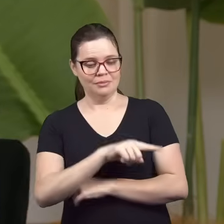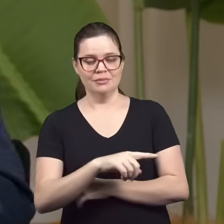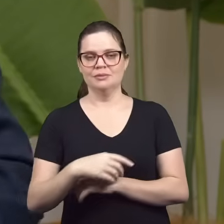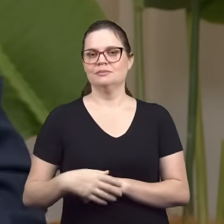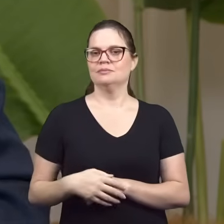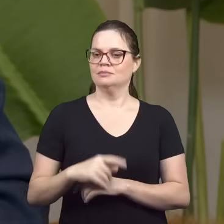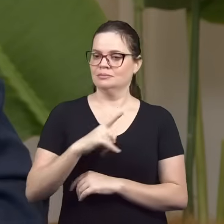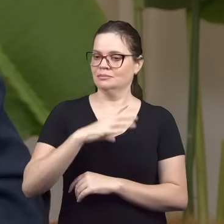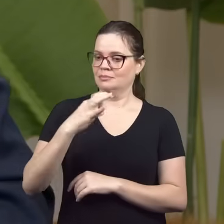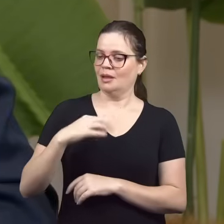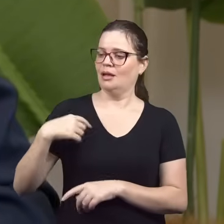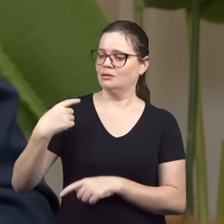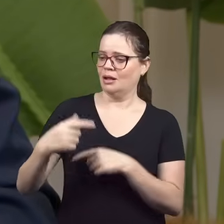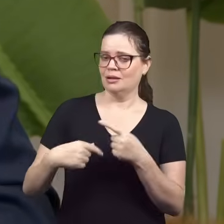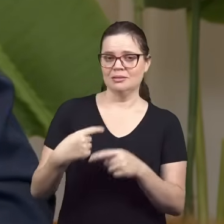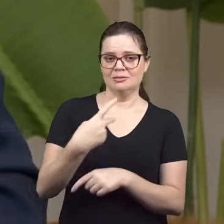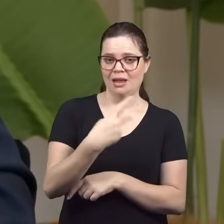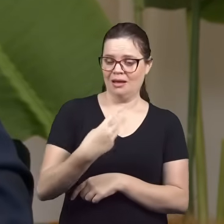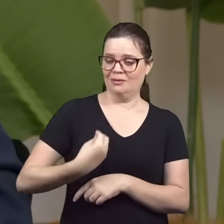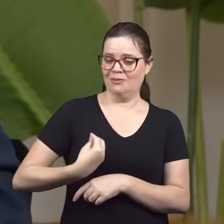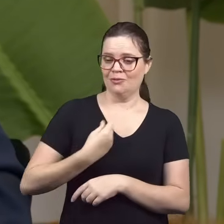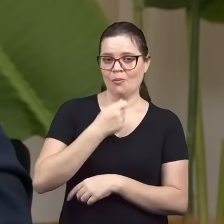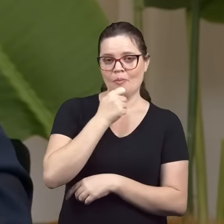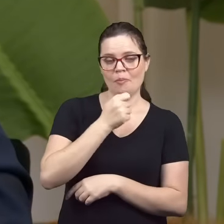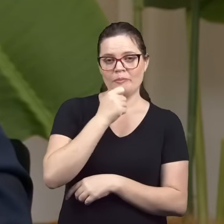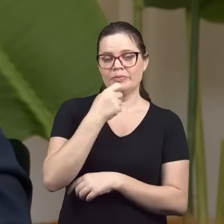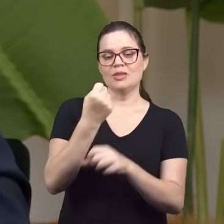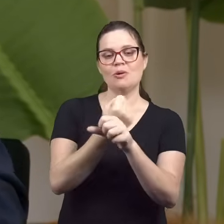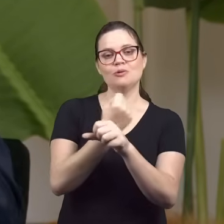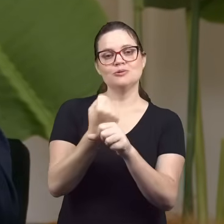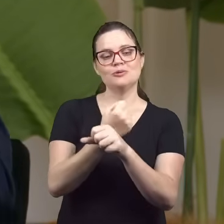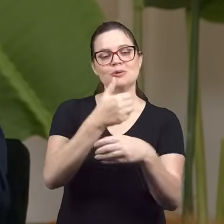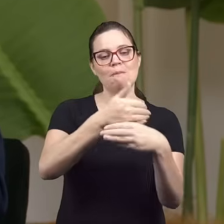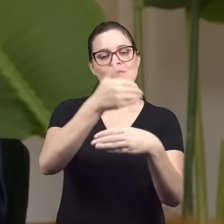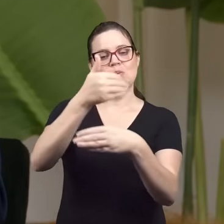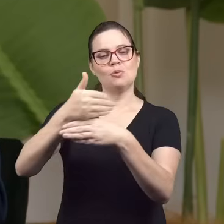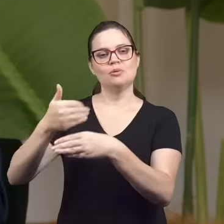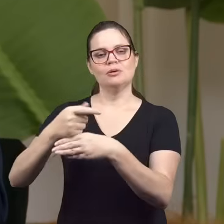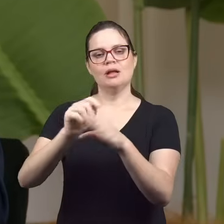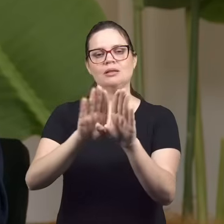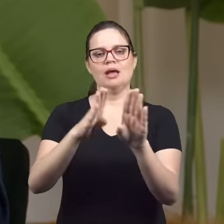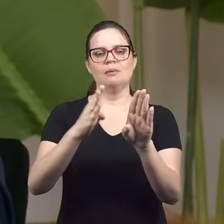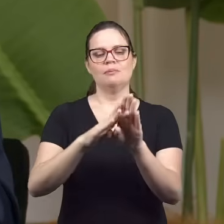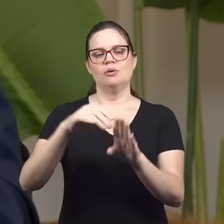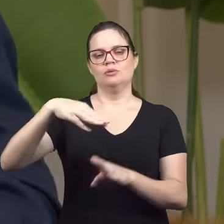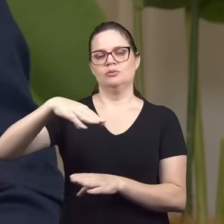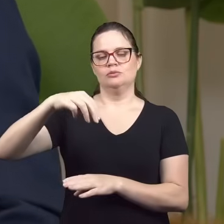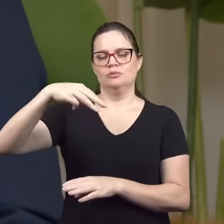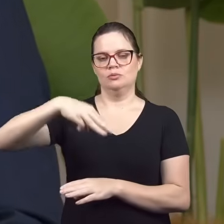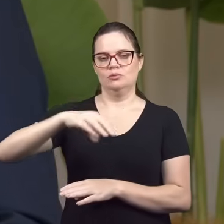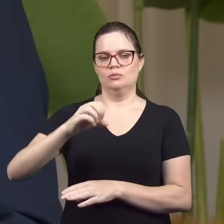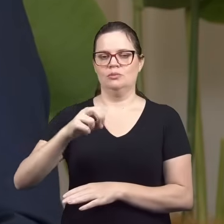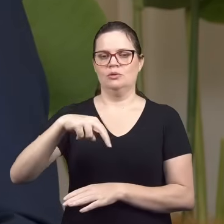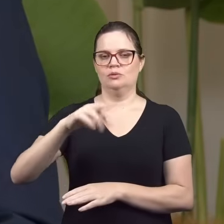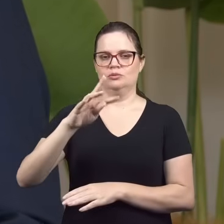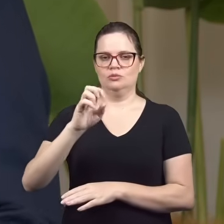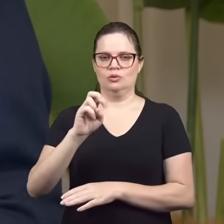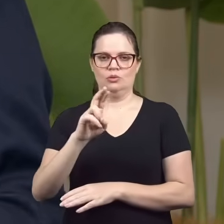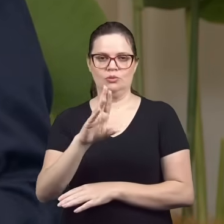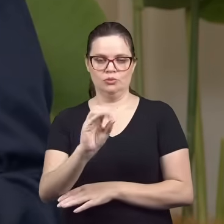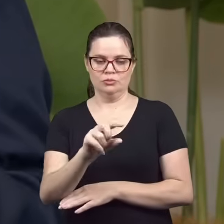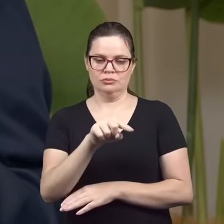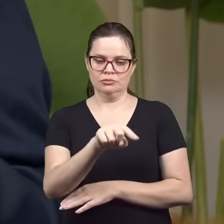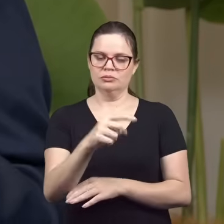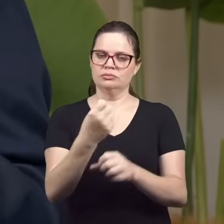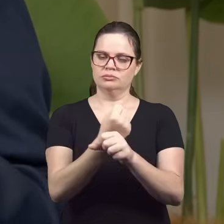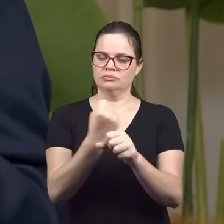dos recabitas estava ali na construção dos muros, na porta do montouro, para mostrar